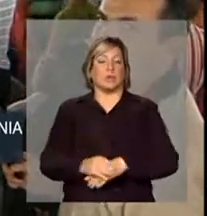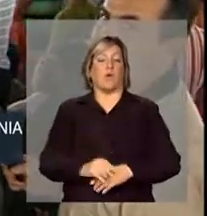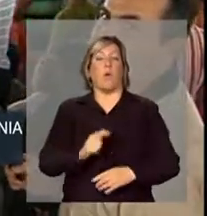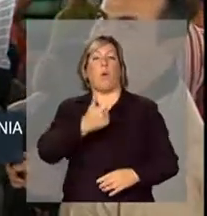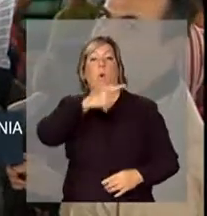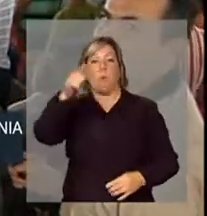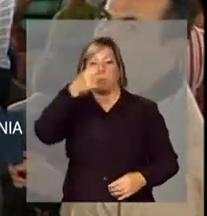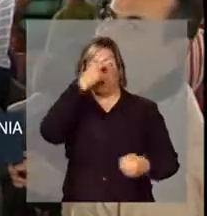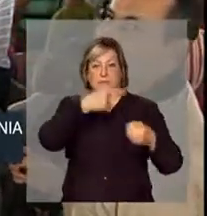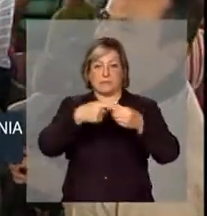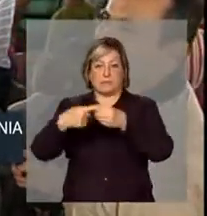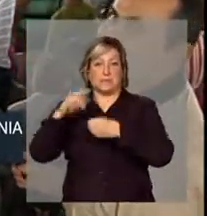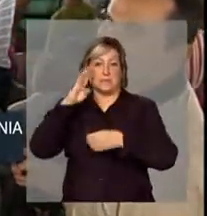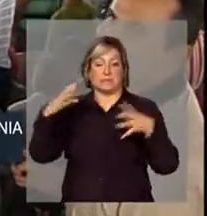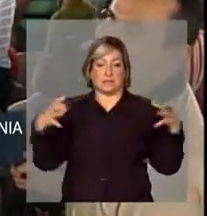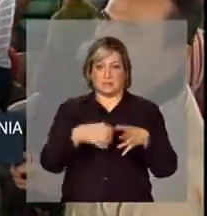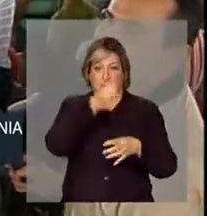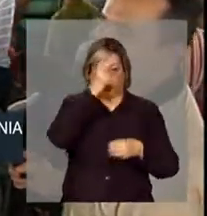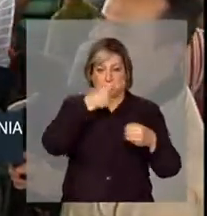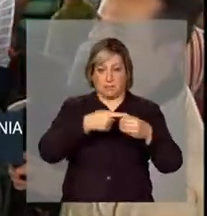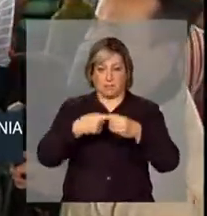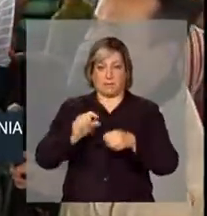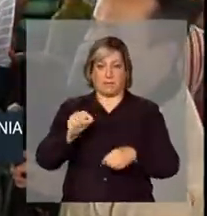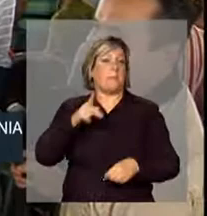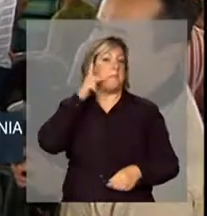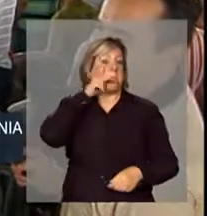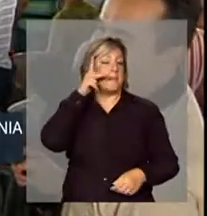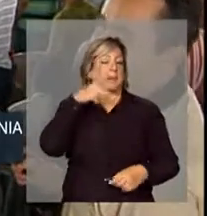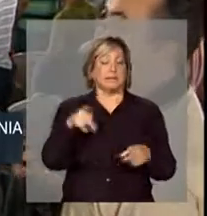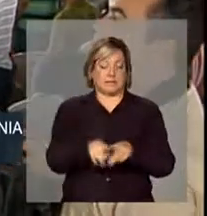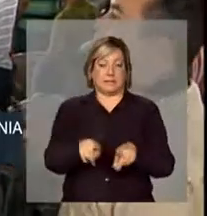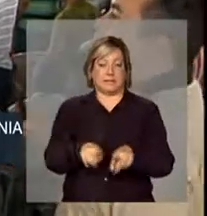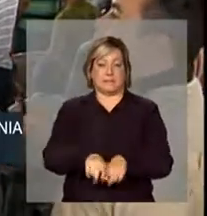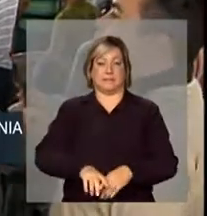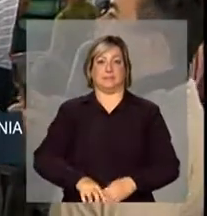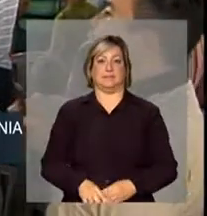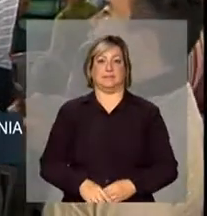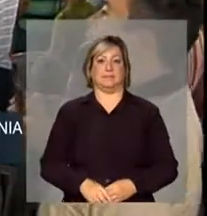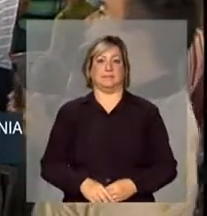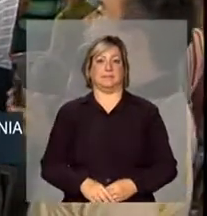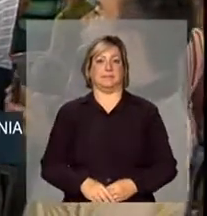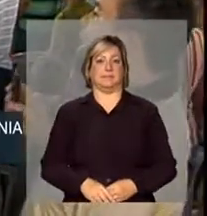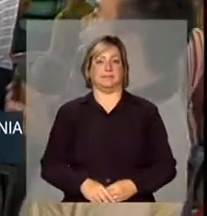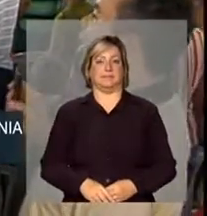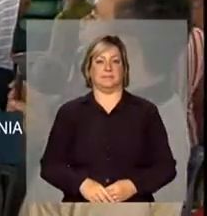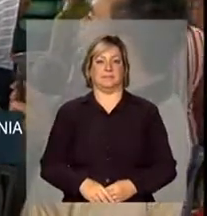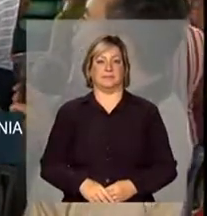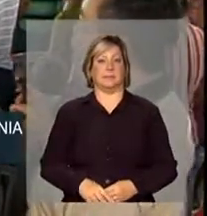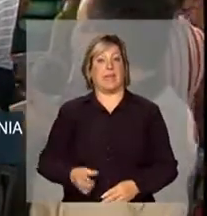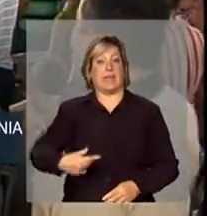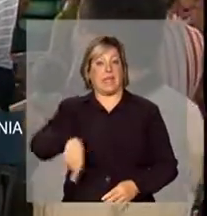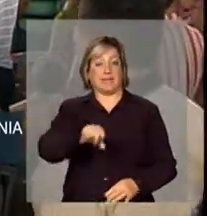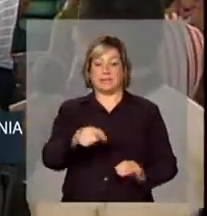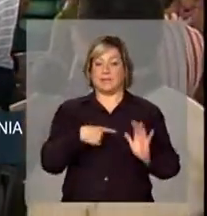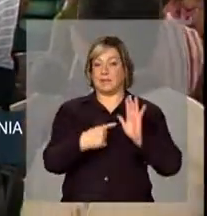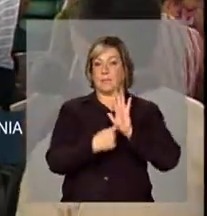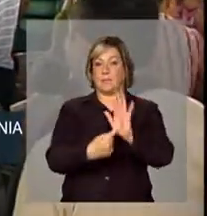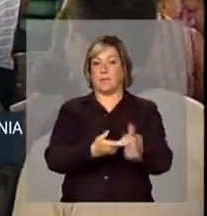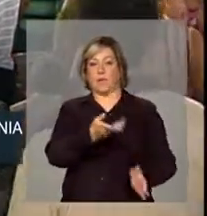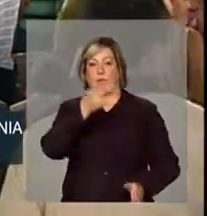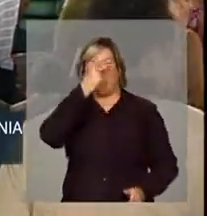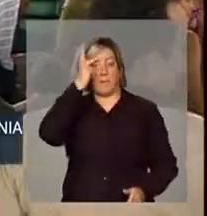outros municípios inclusive municípios do Estado da Paraíba Essas são imagens da